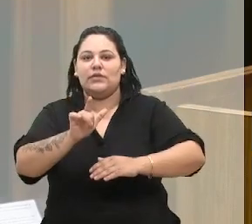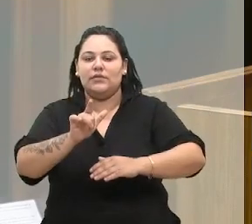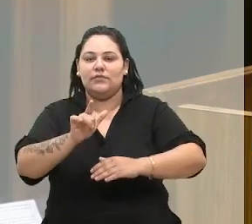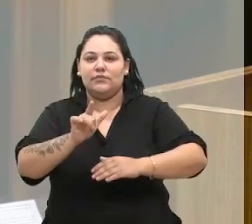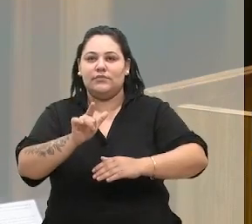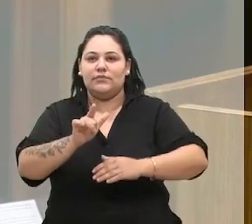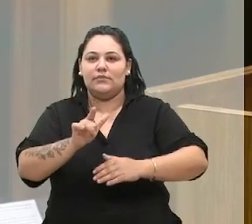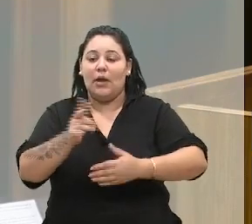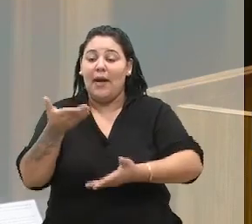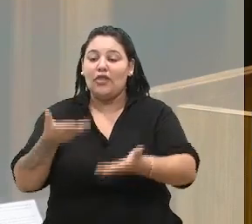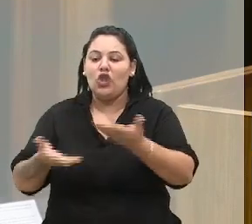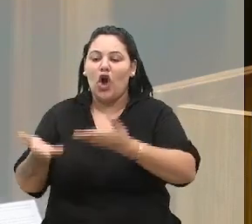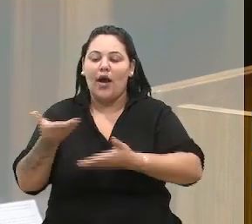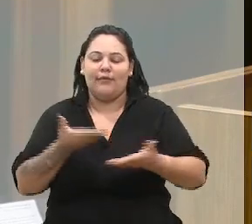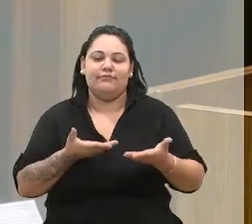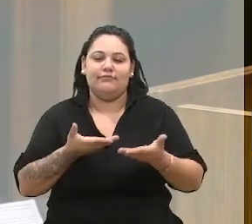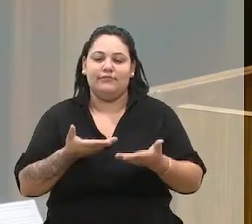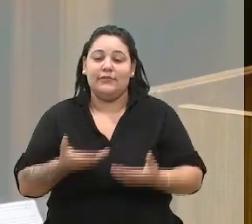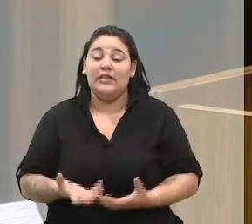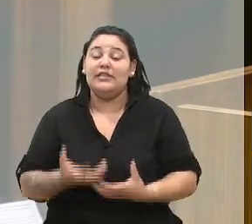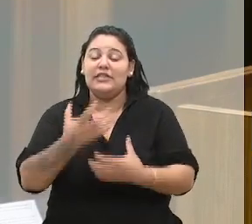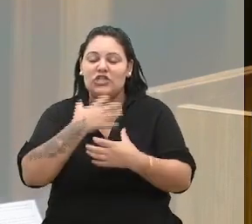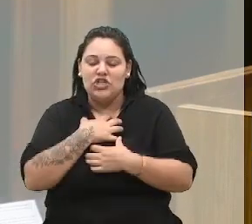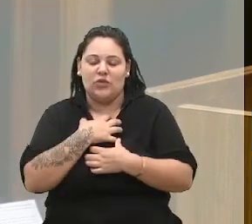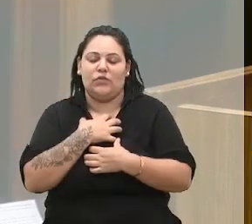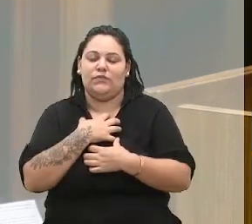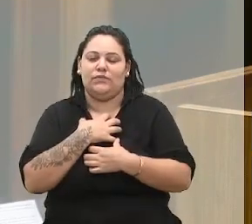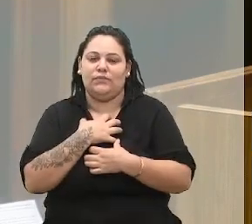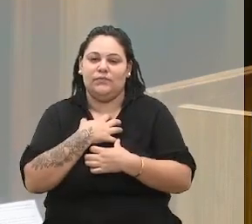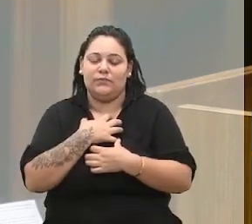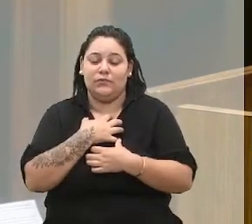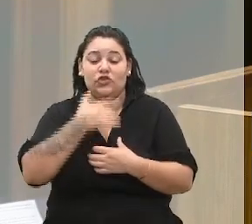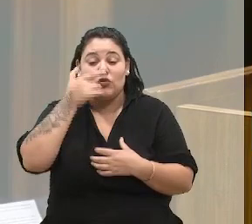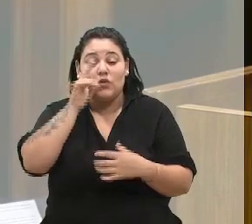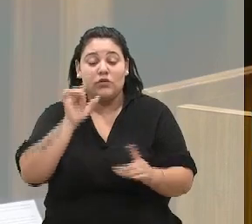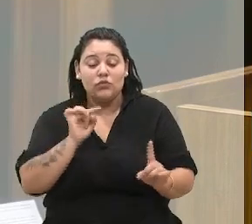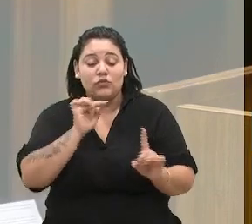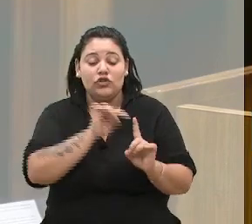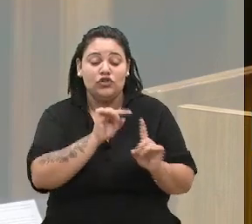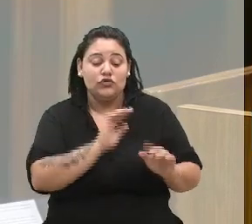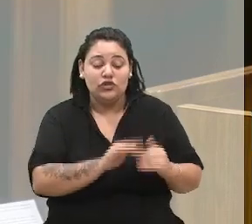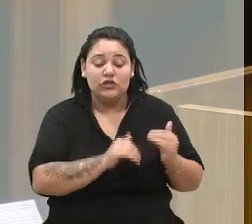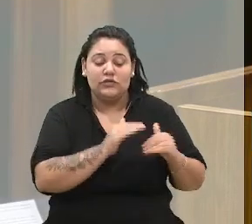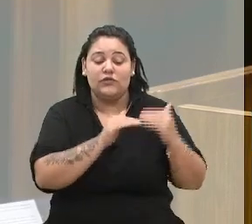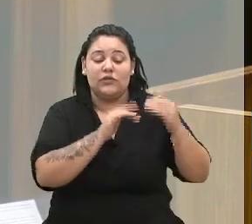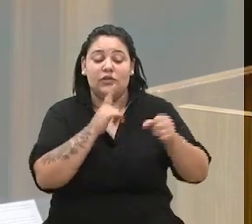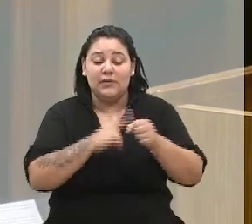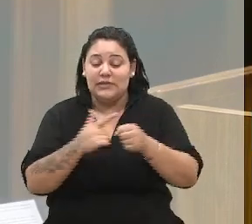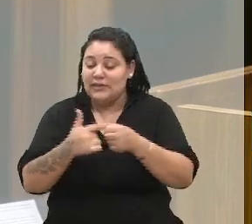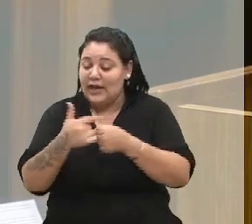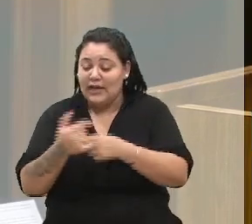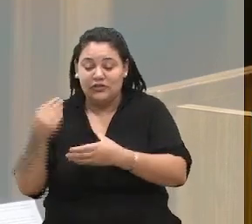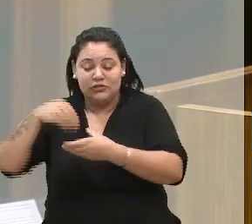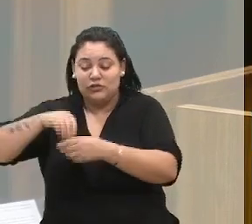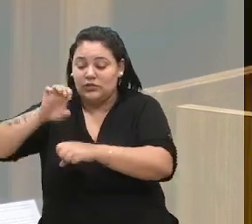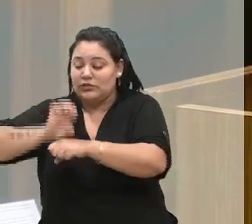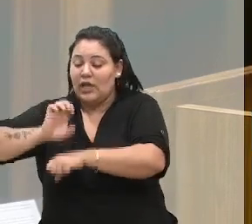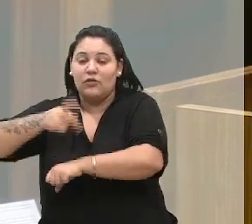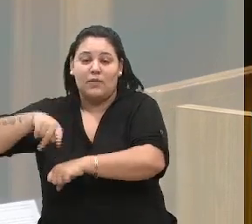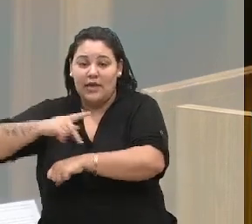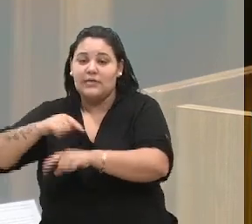outros. É dessa forma que a gente alcança o desenvolvimento numa cidade, num estado e num